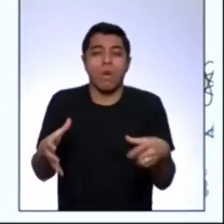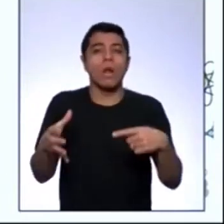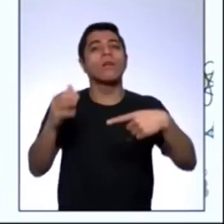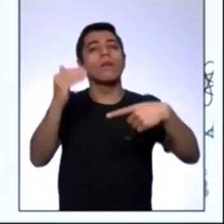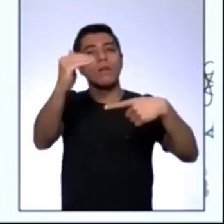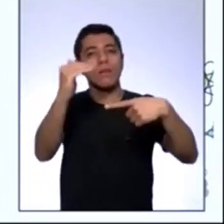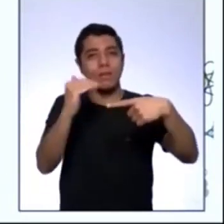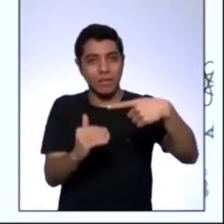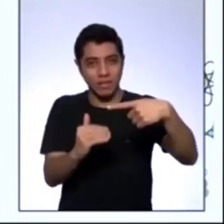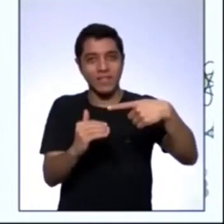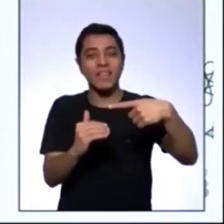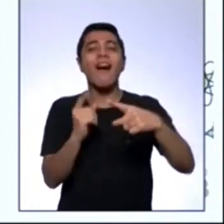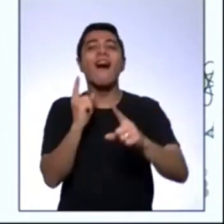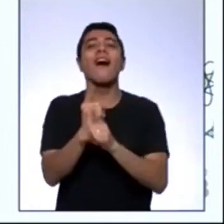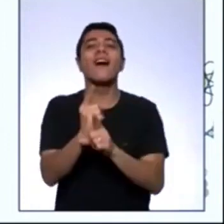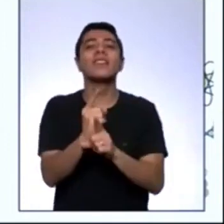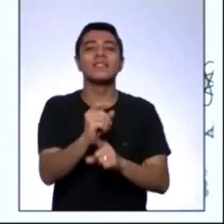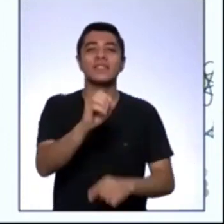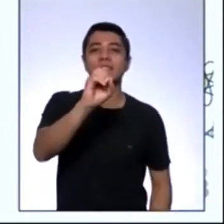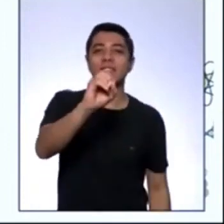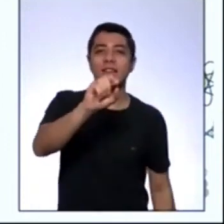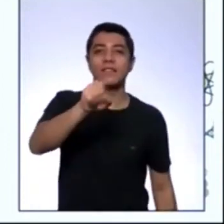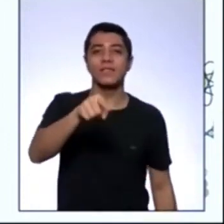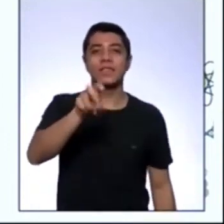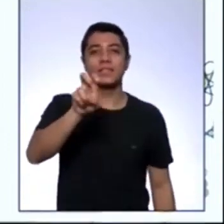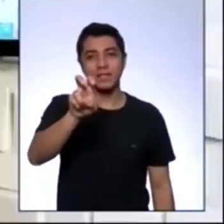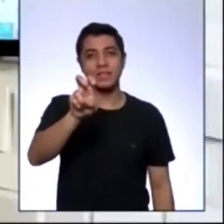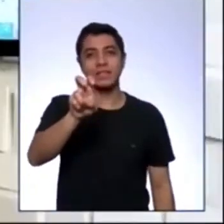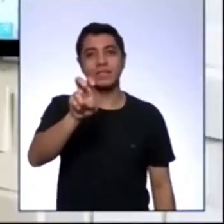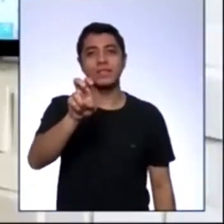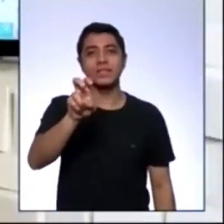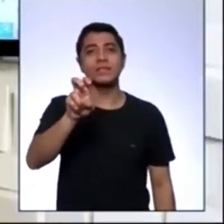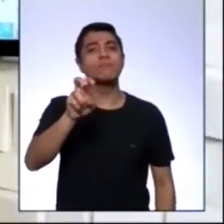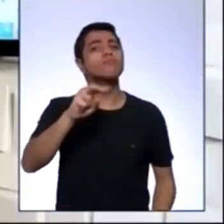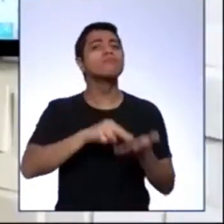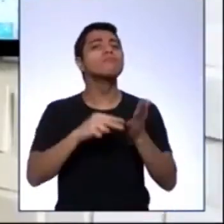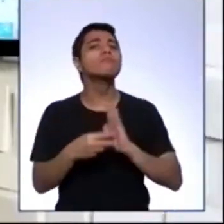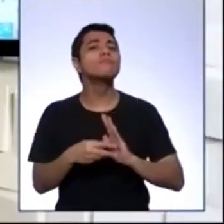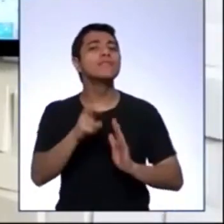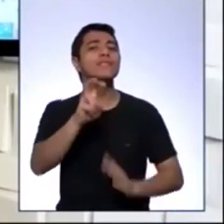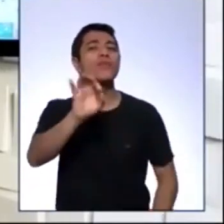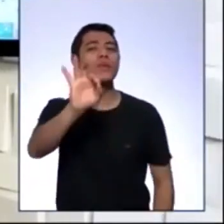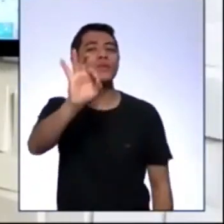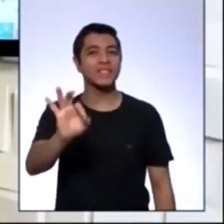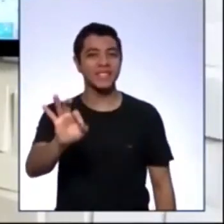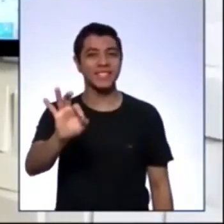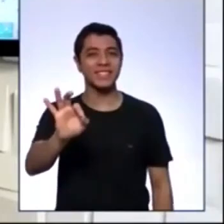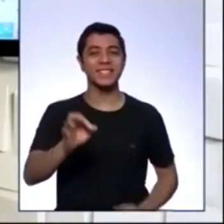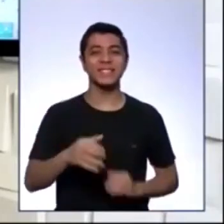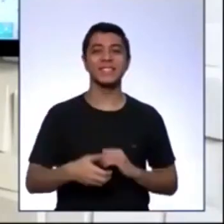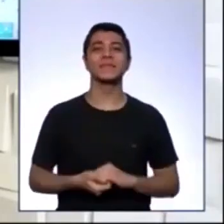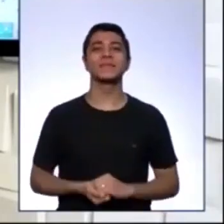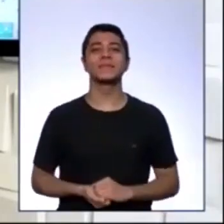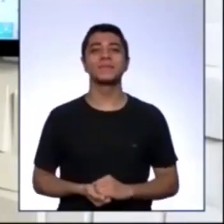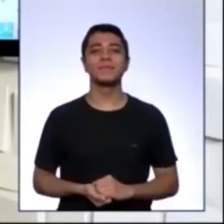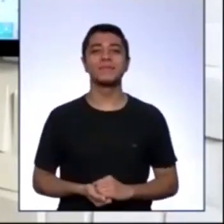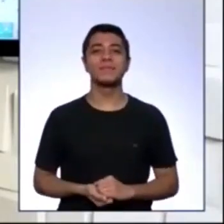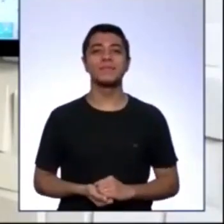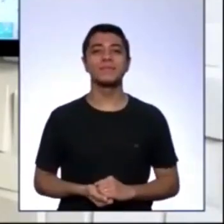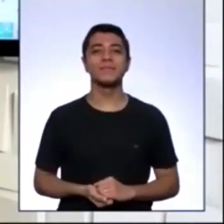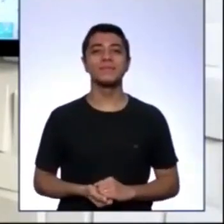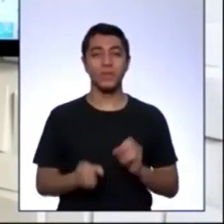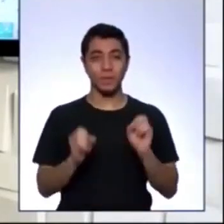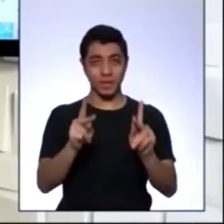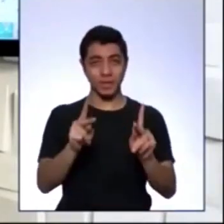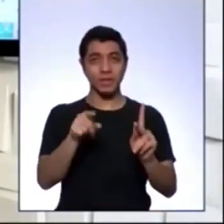cinquenta por cento se quer continuar fazendo por regra de três